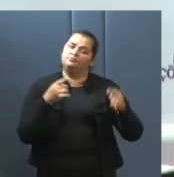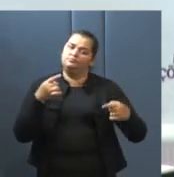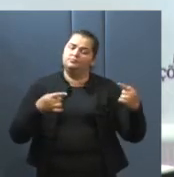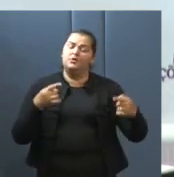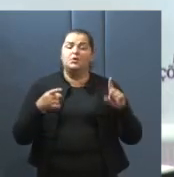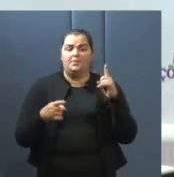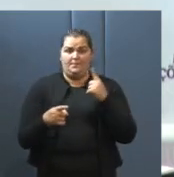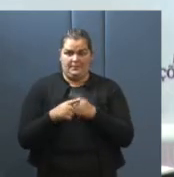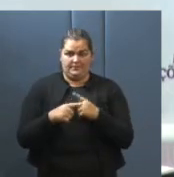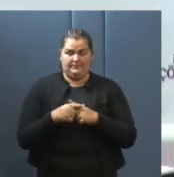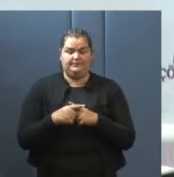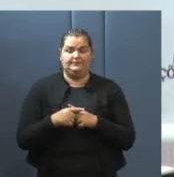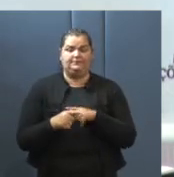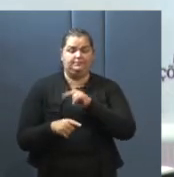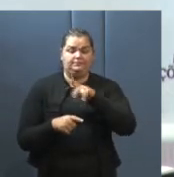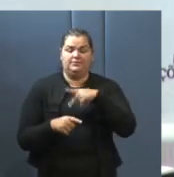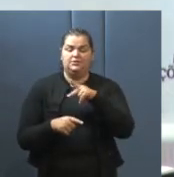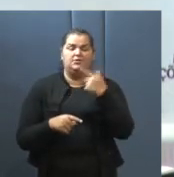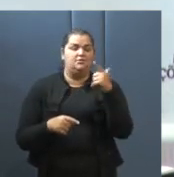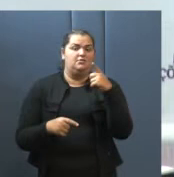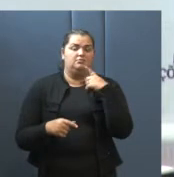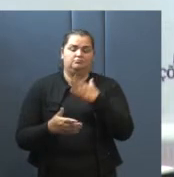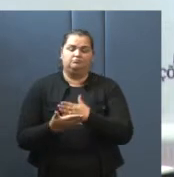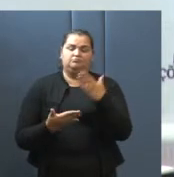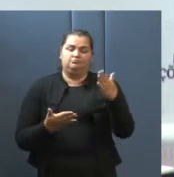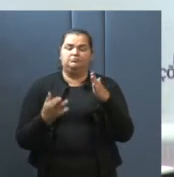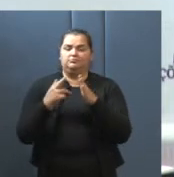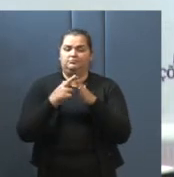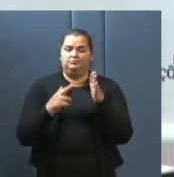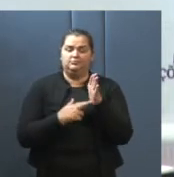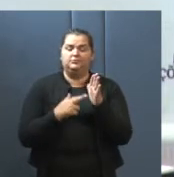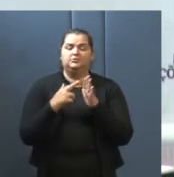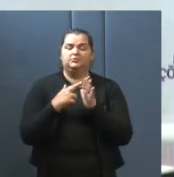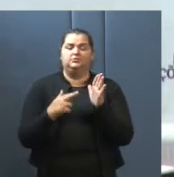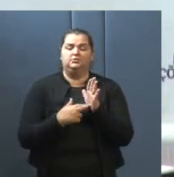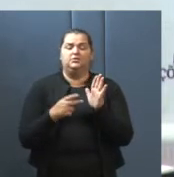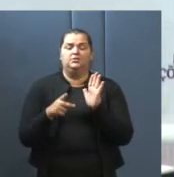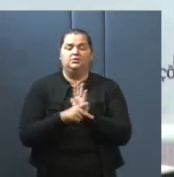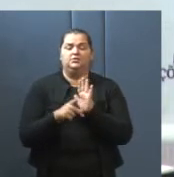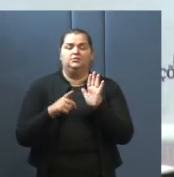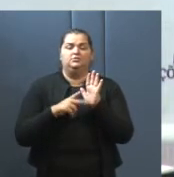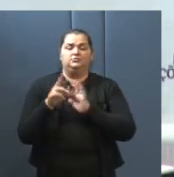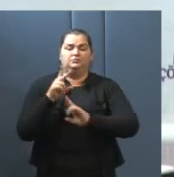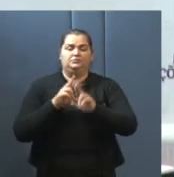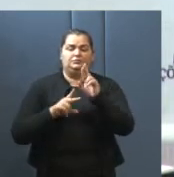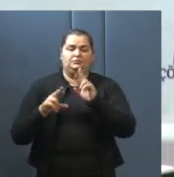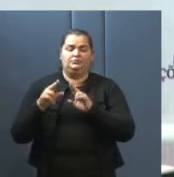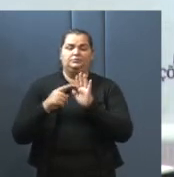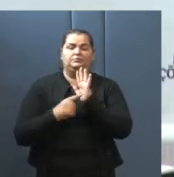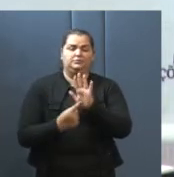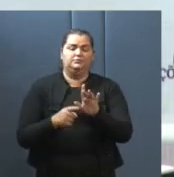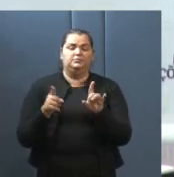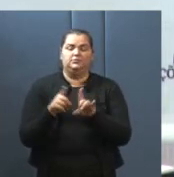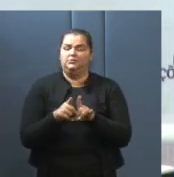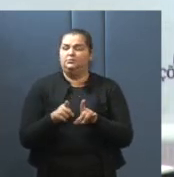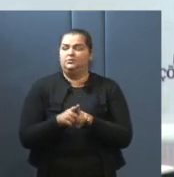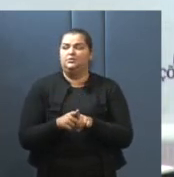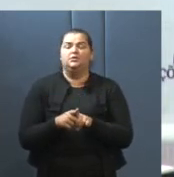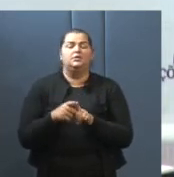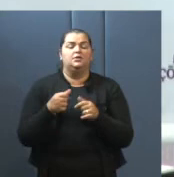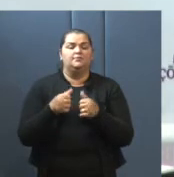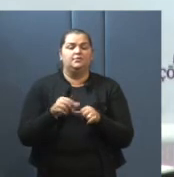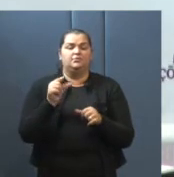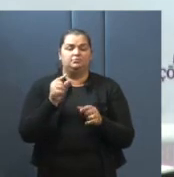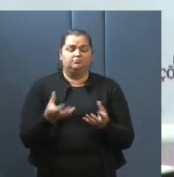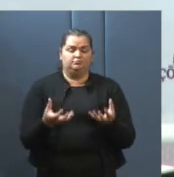porque, como o país não se subordina às regras e limitações, enfim, impostas pelo FMI, a gente fica com